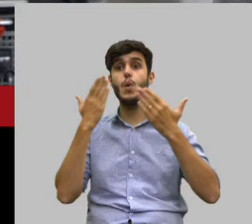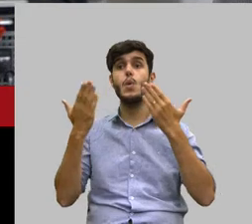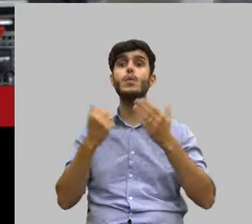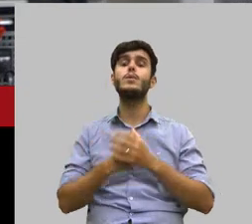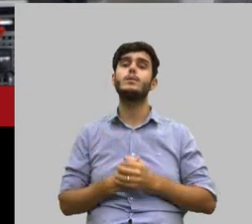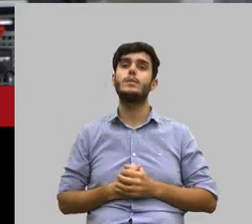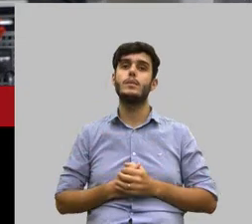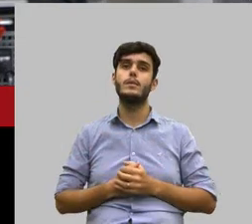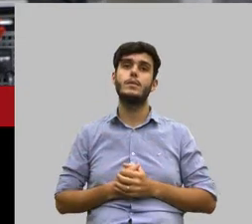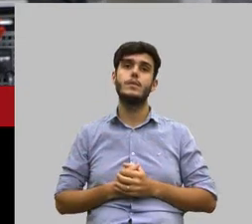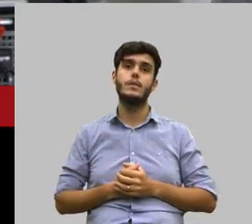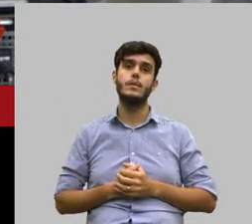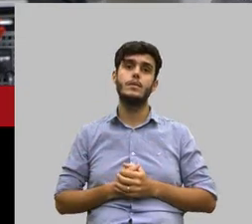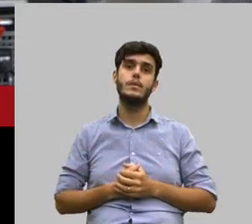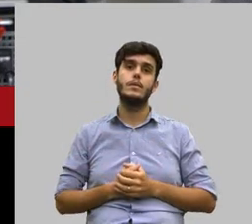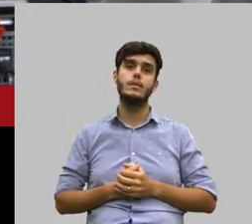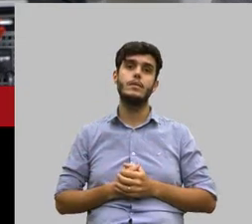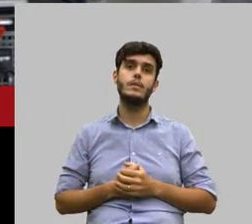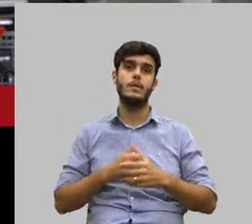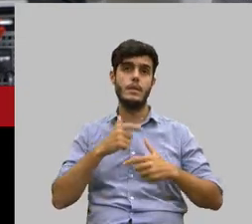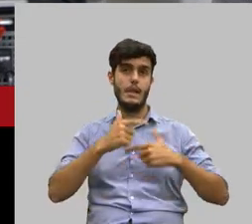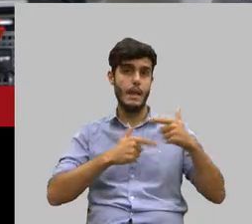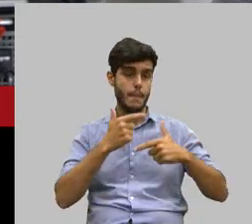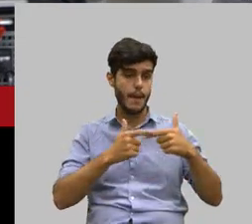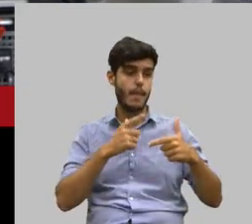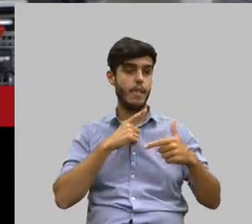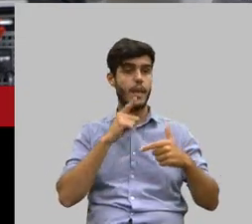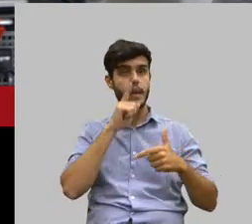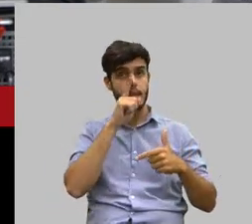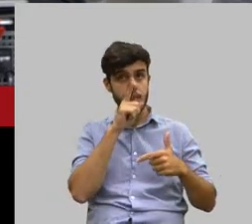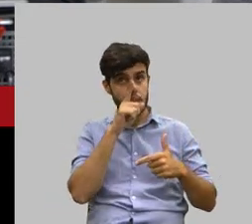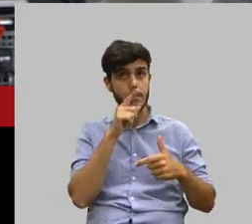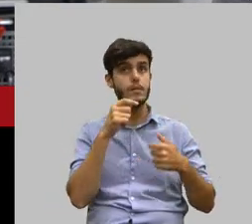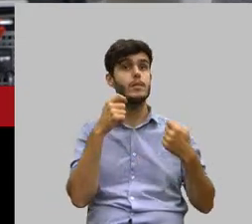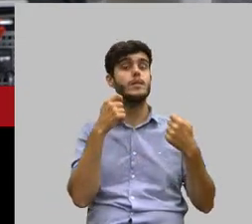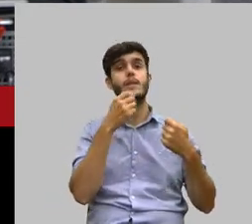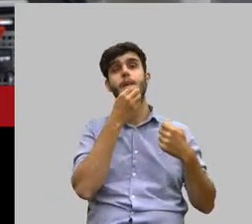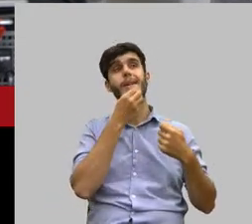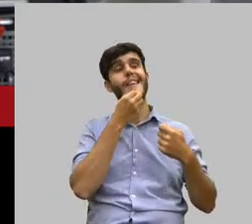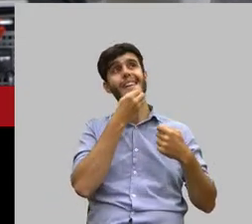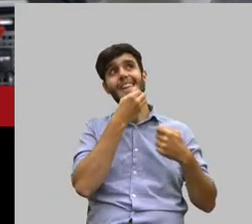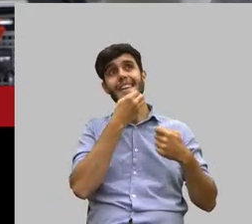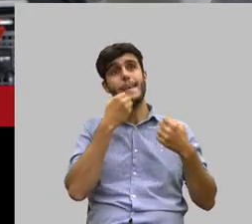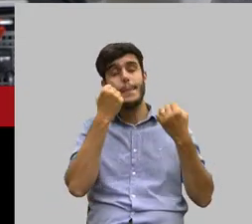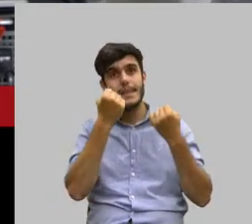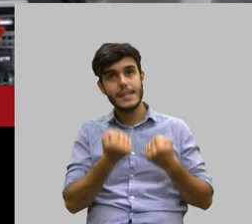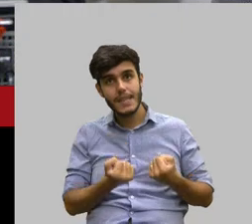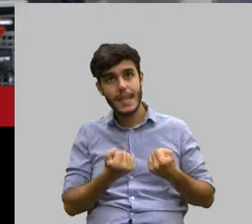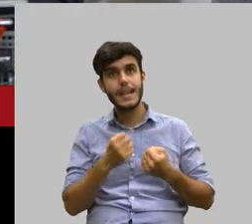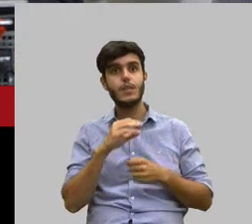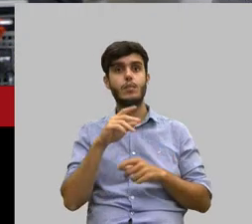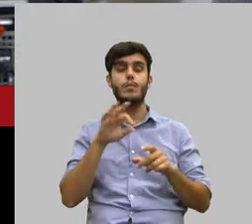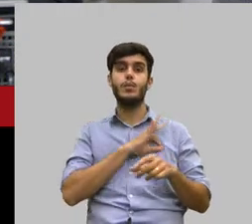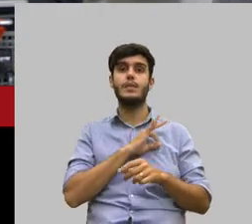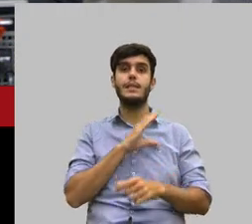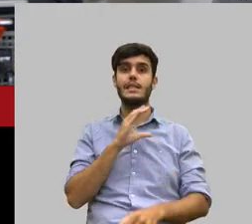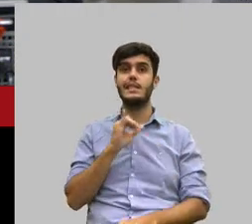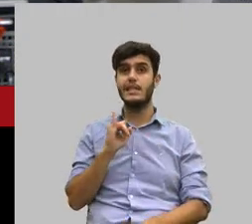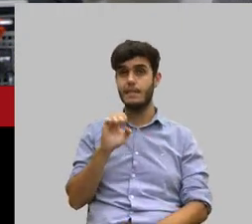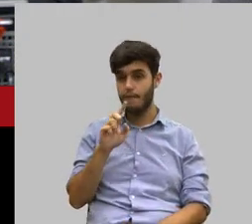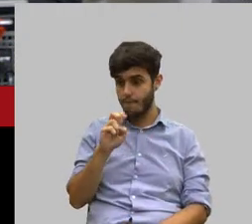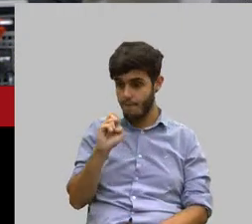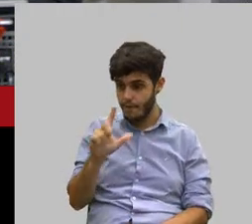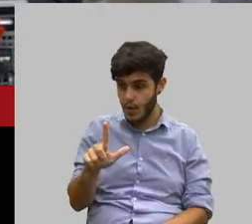maior carreiras que lidam com risco tensão como é a polícia civil precisam de um